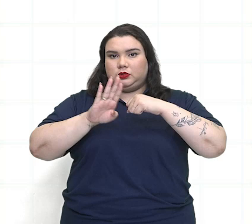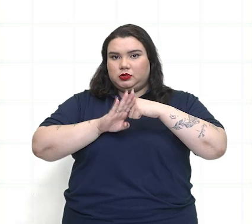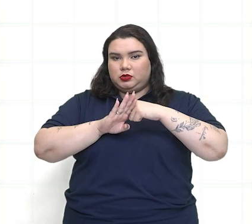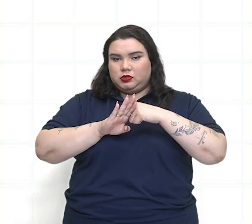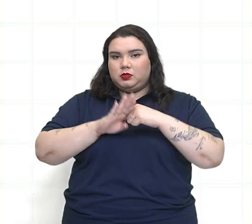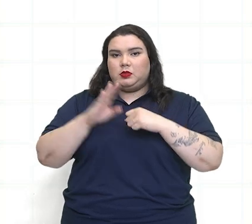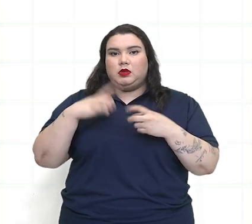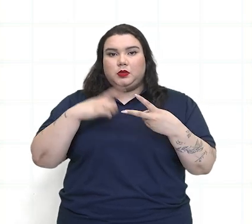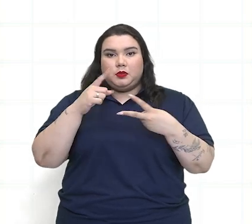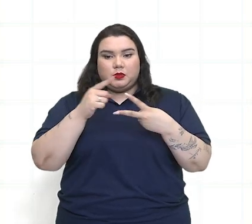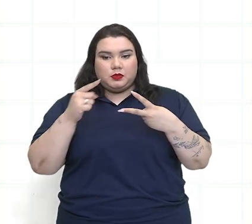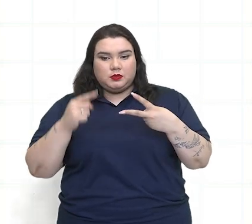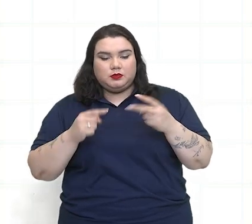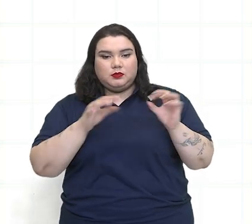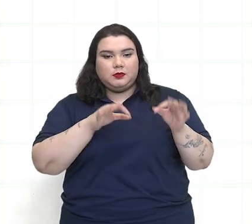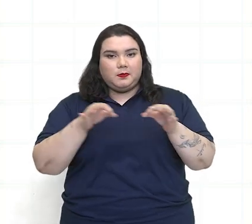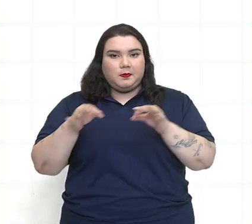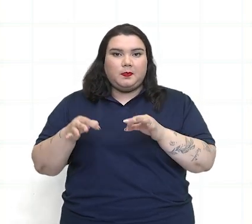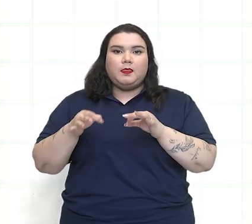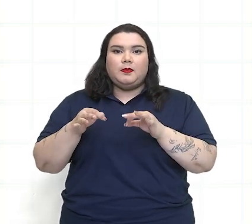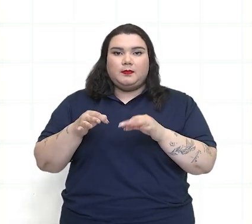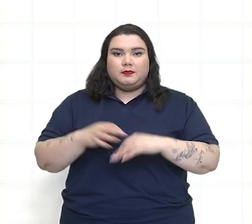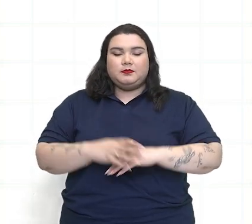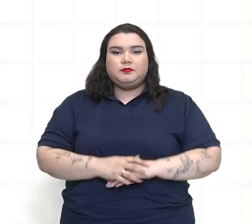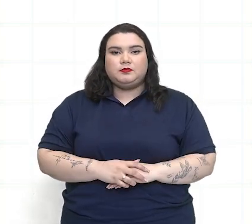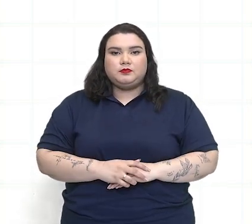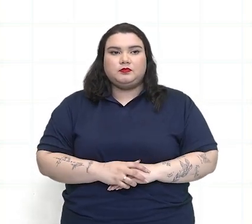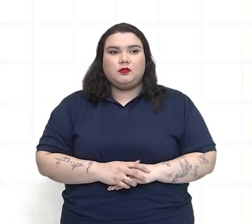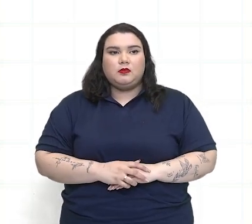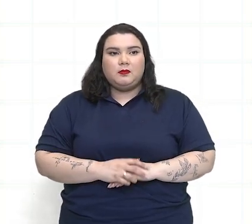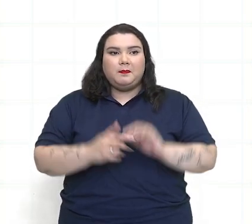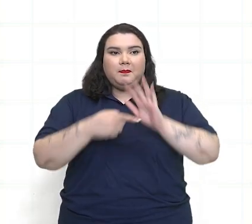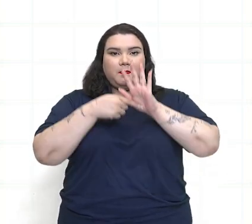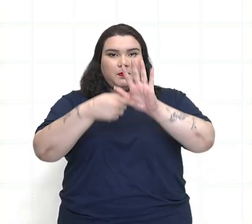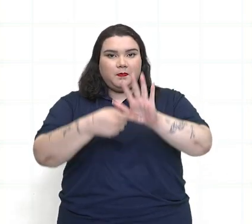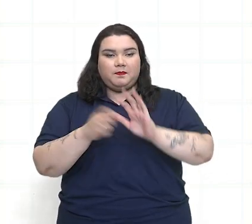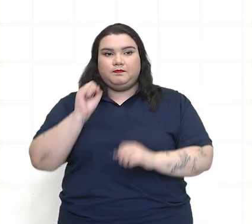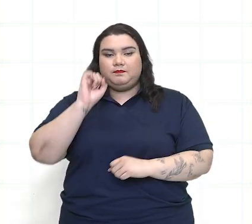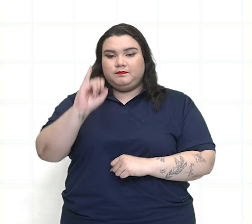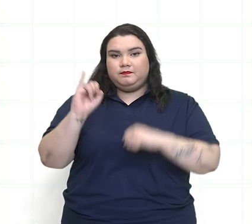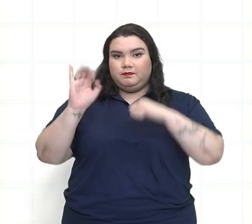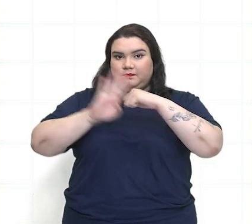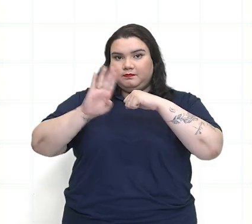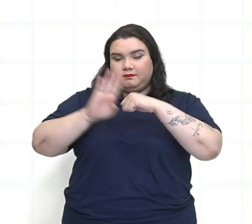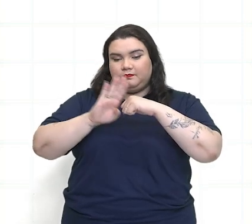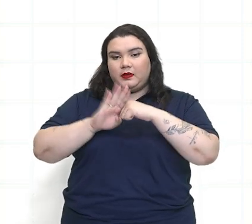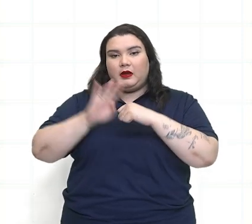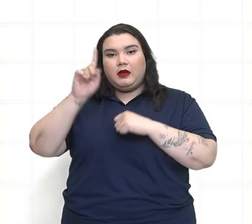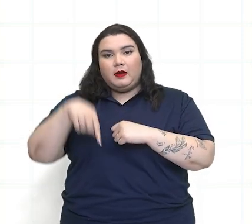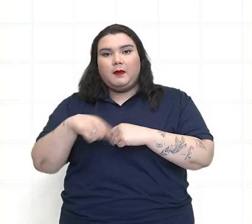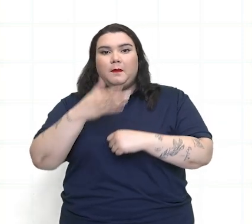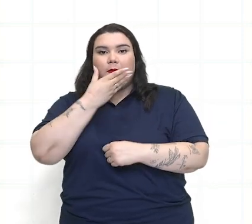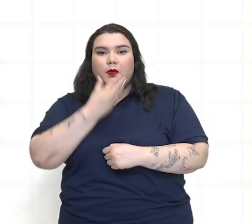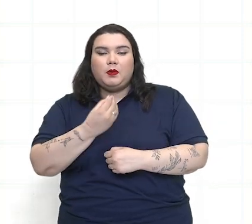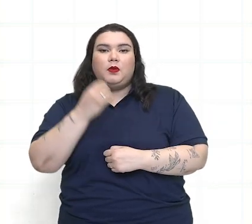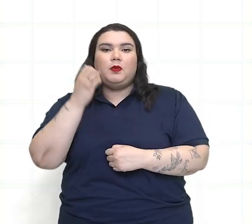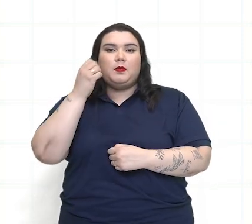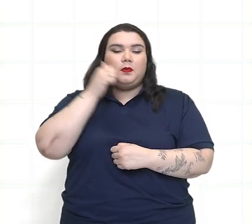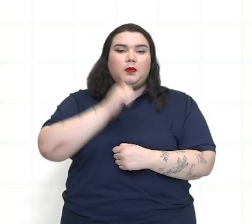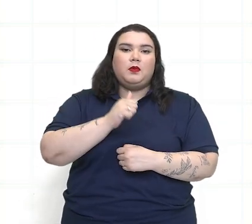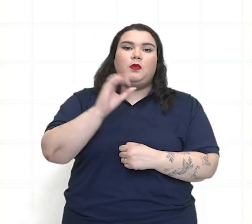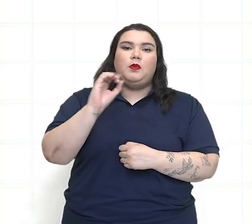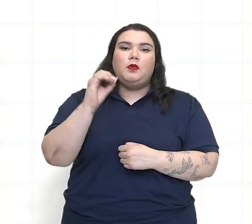essas duas funções: mostrar se o substantivo é masculino ou feminino e se ele está no singular ou plural. Muito